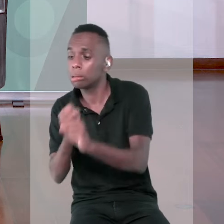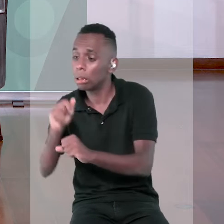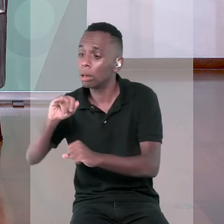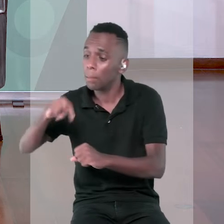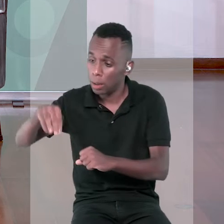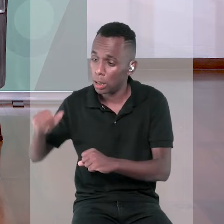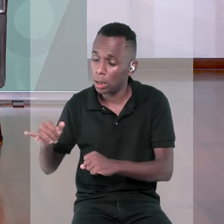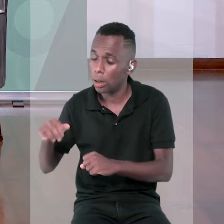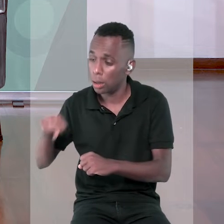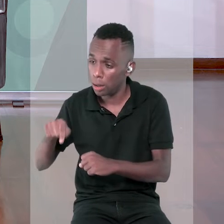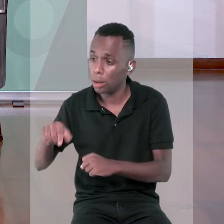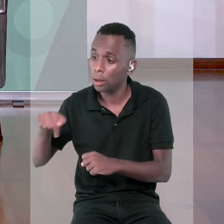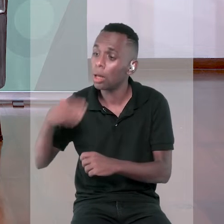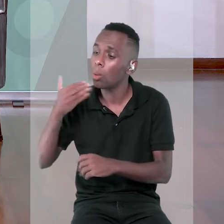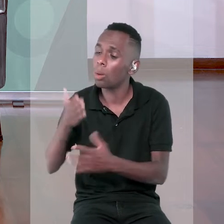tinha?